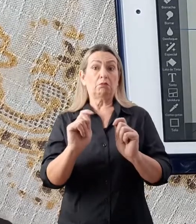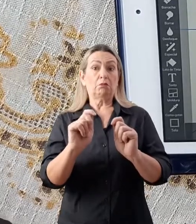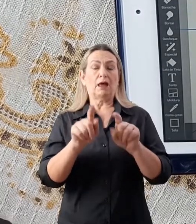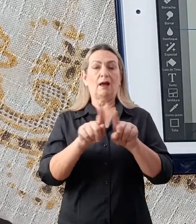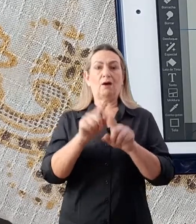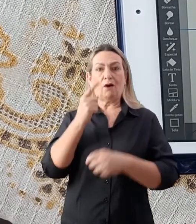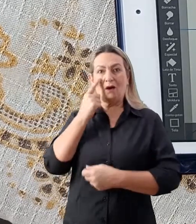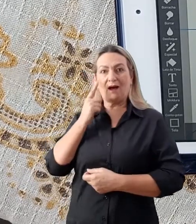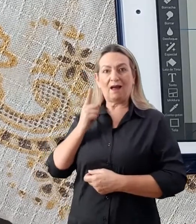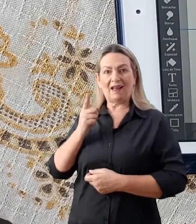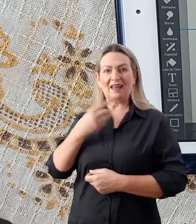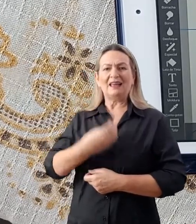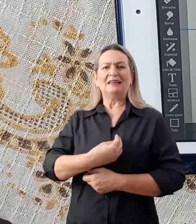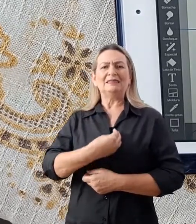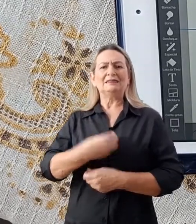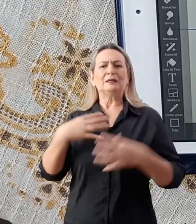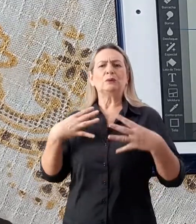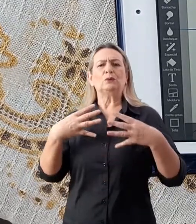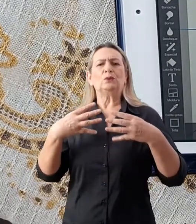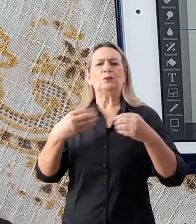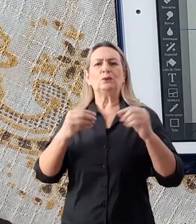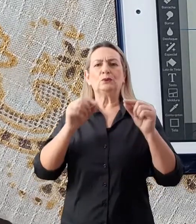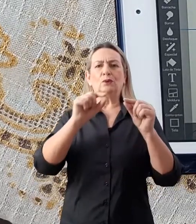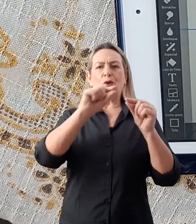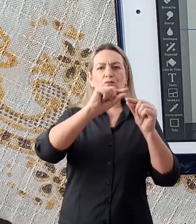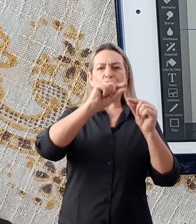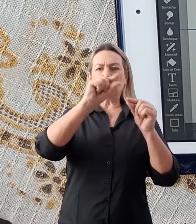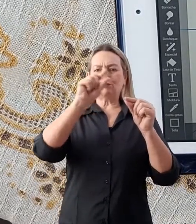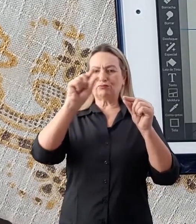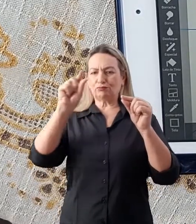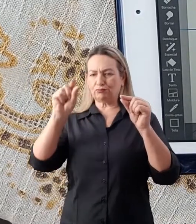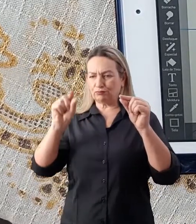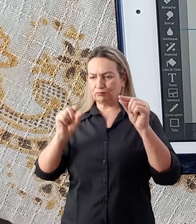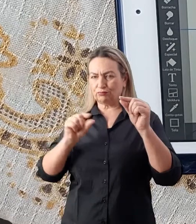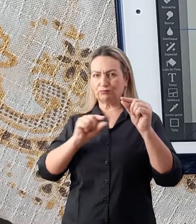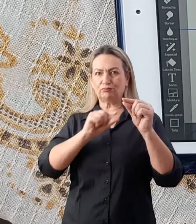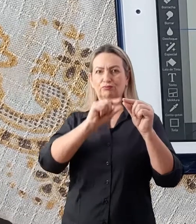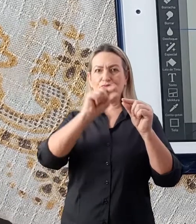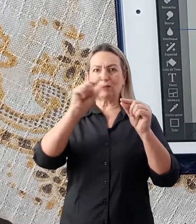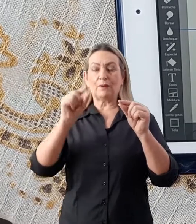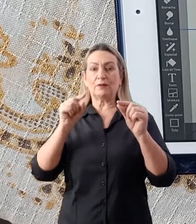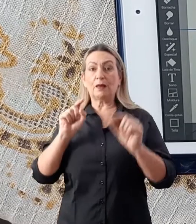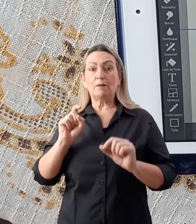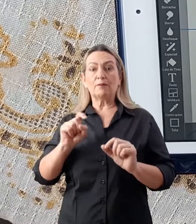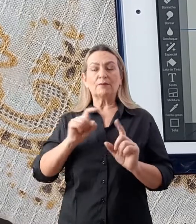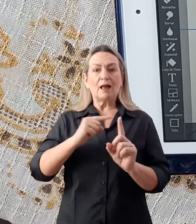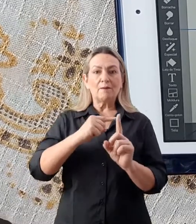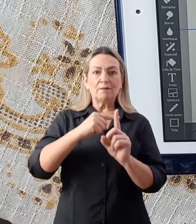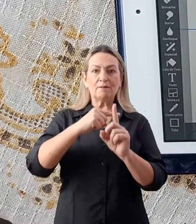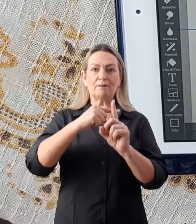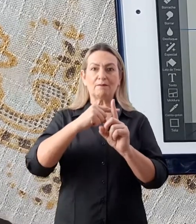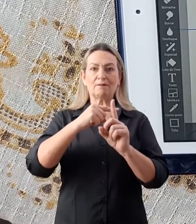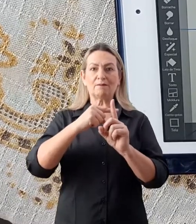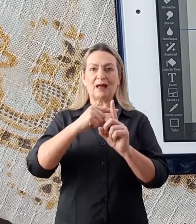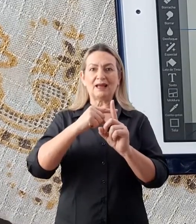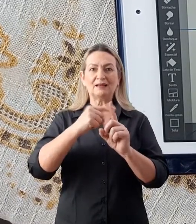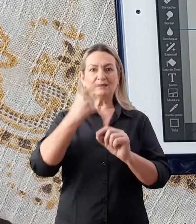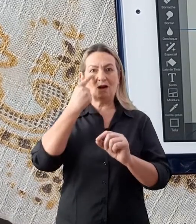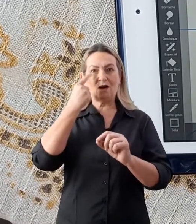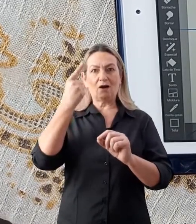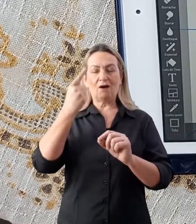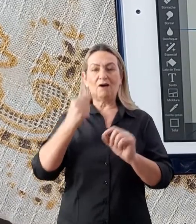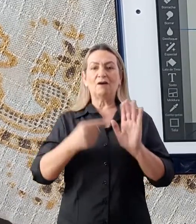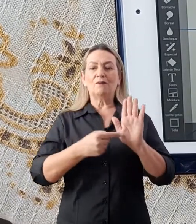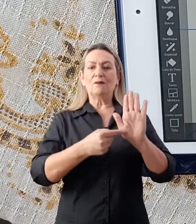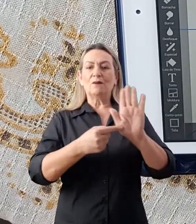Essa é a camada onde está, digamos assim, todo o contorno da mandala. Se a gente colocar aqui e apertar no mais, vai aparecer uma outra